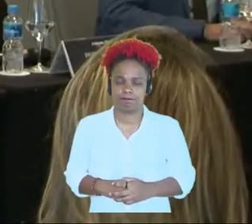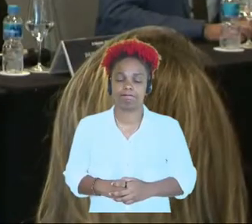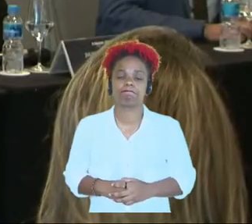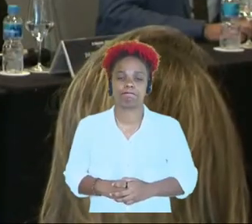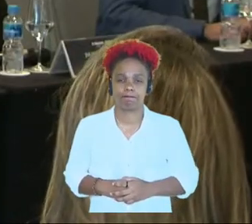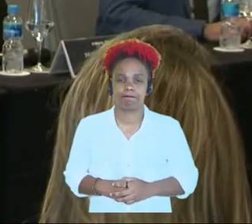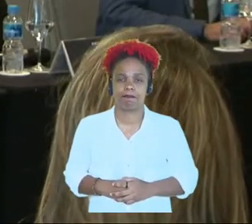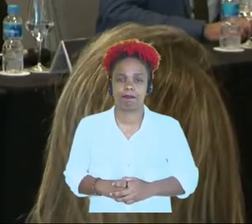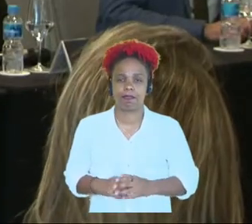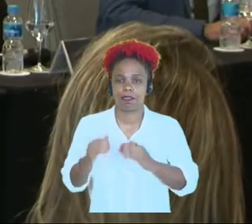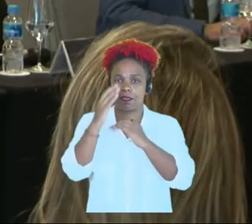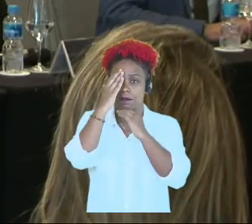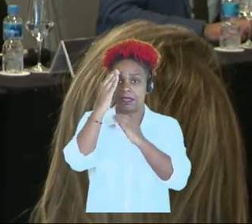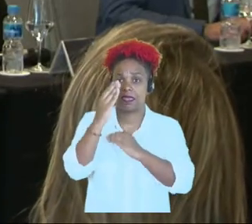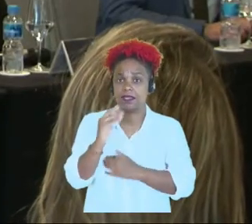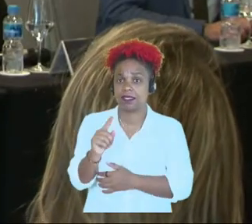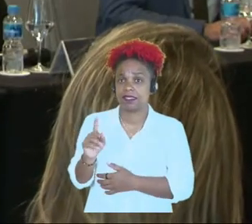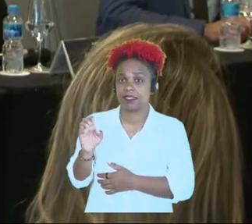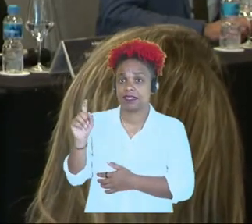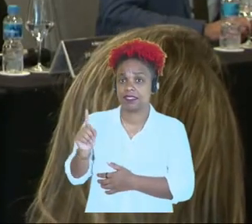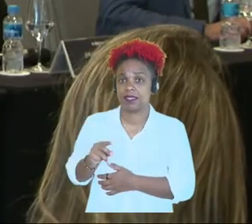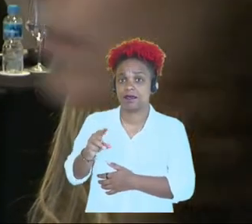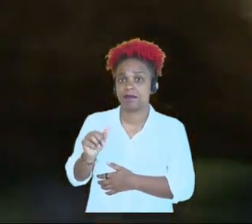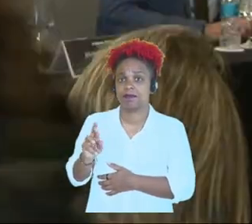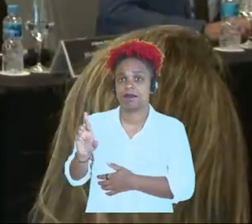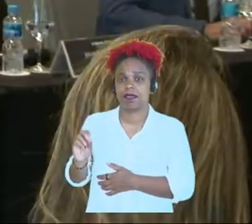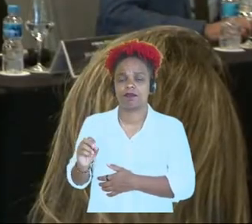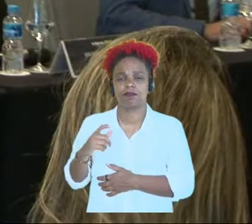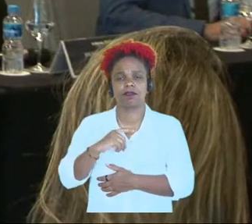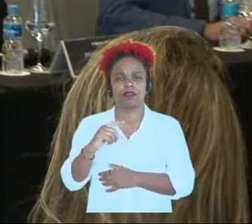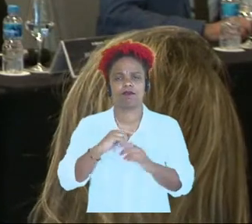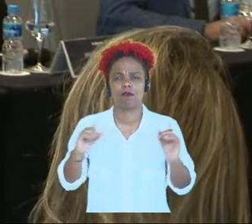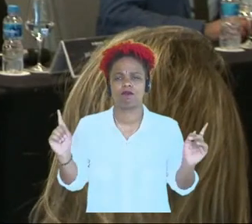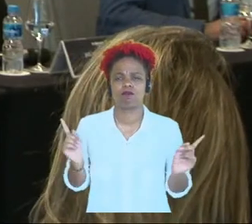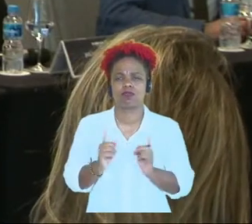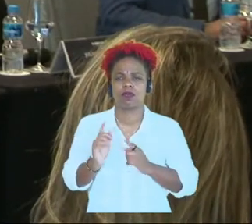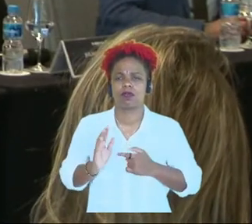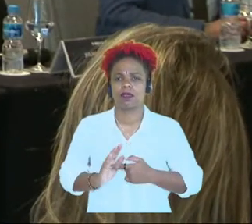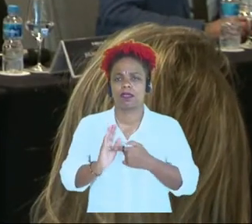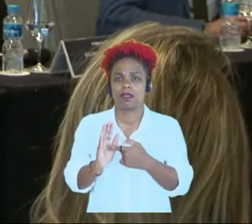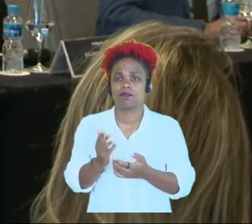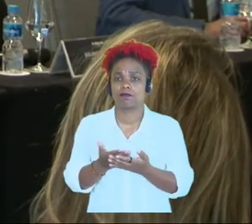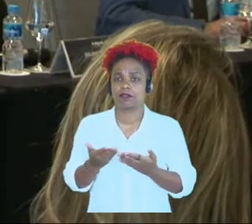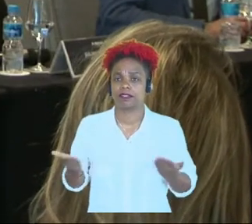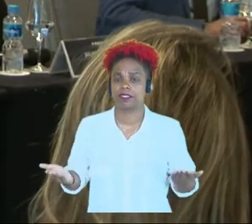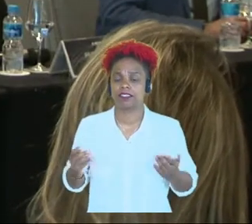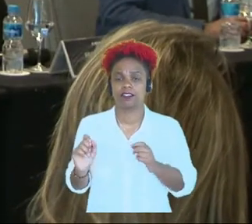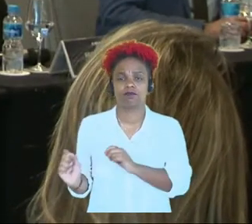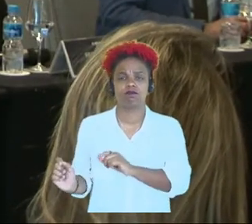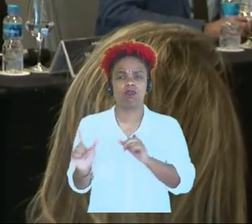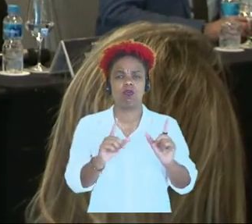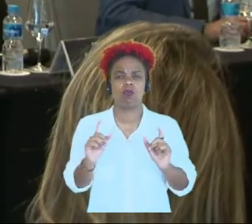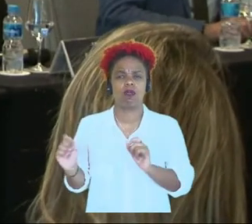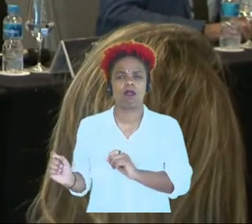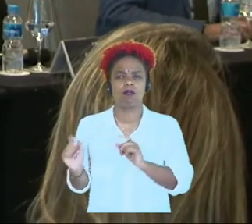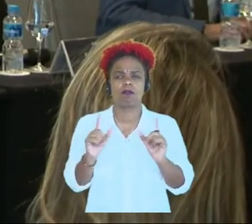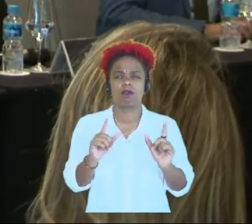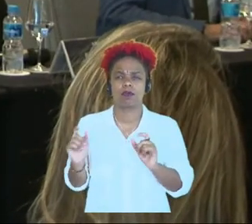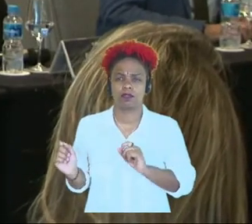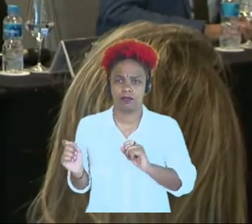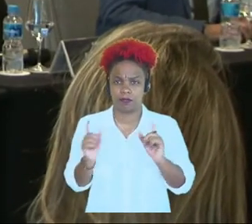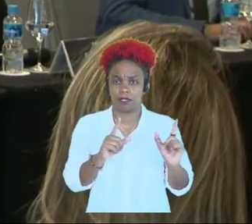Obrigada, Zé Mário. Bom, eu tenho uma pequena apresentação para vocês, não vou ficar mostrando muitos slides, pode passar para o